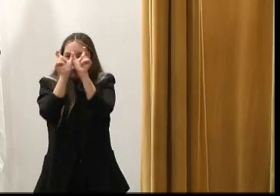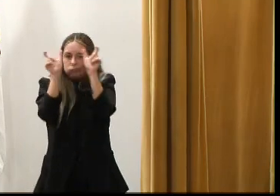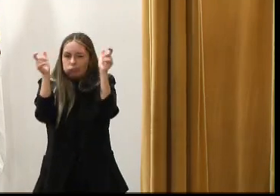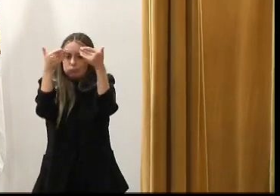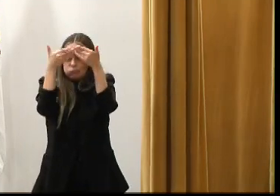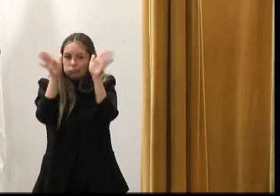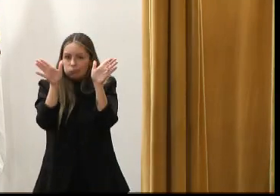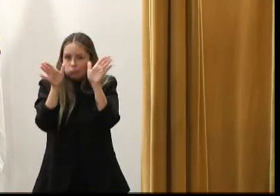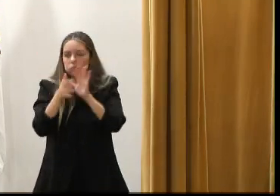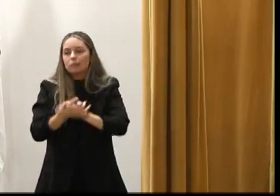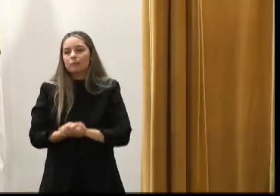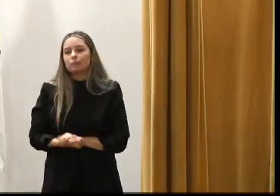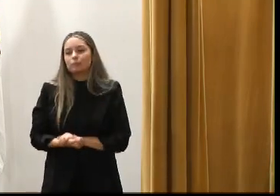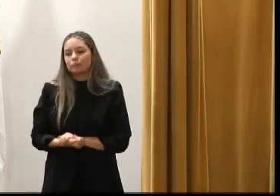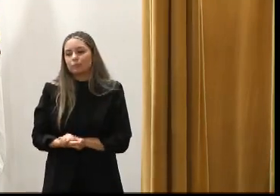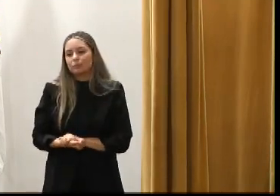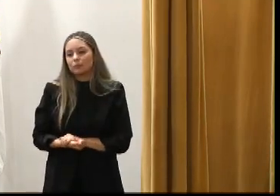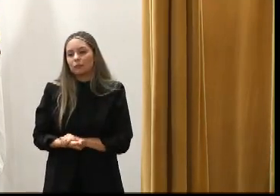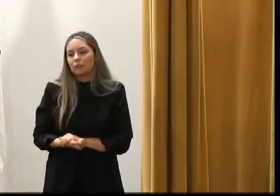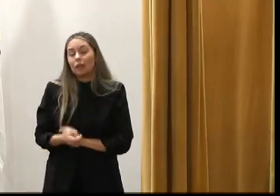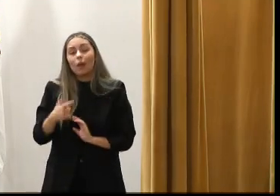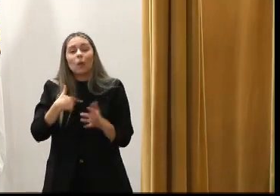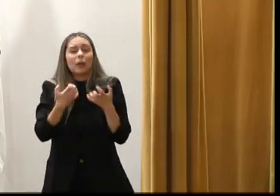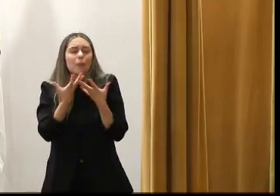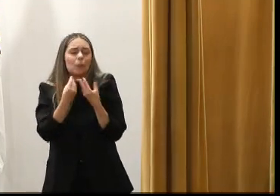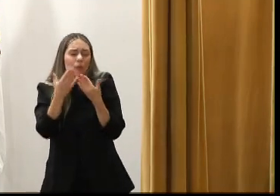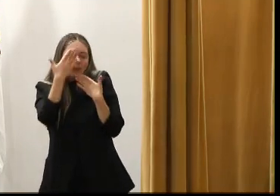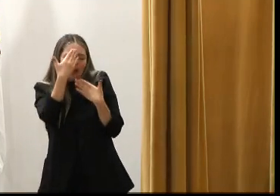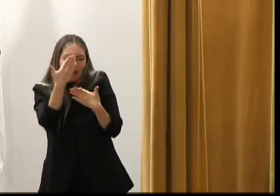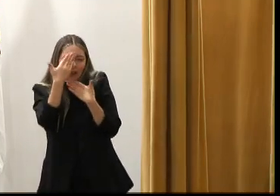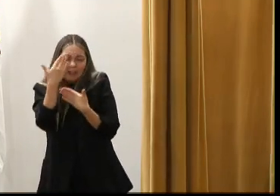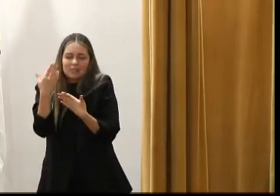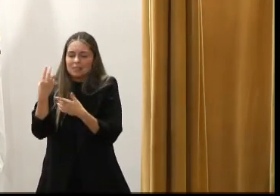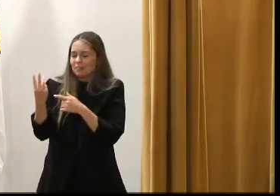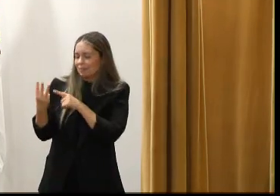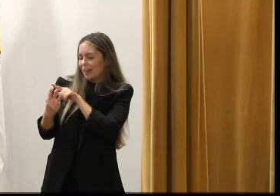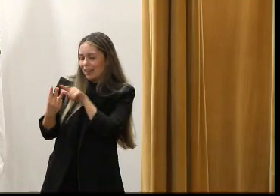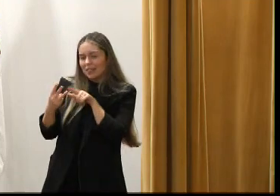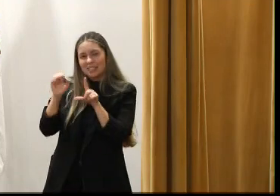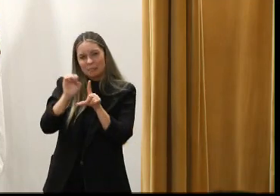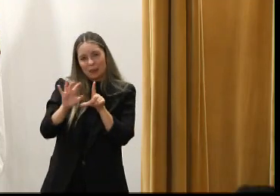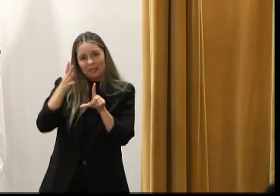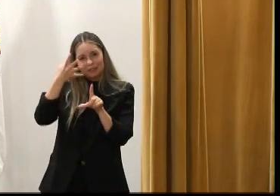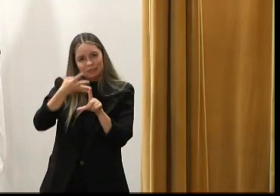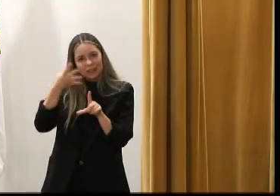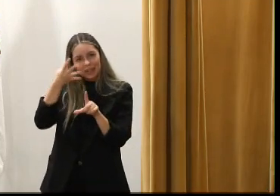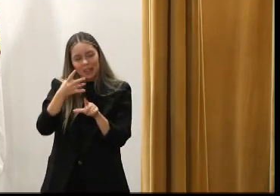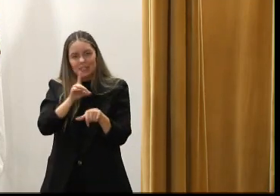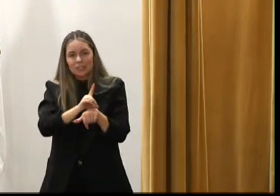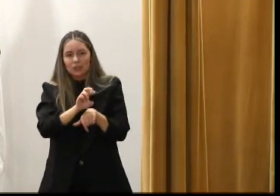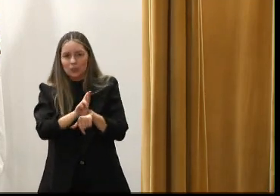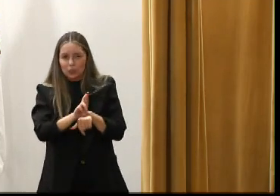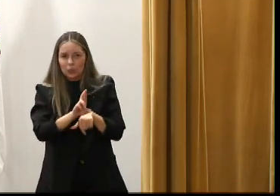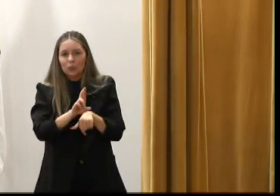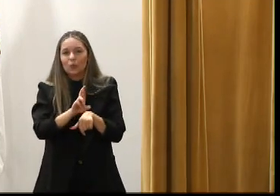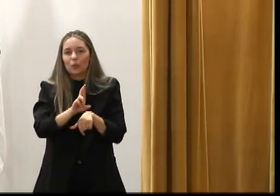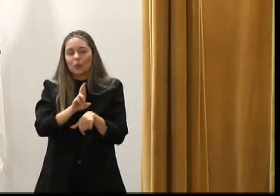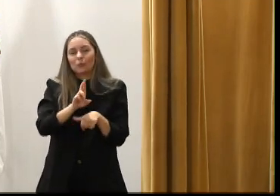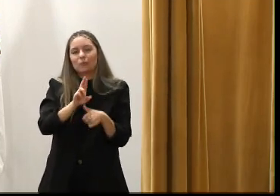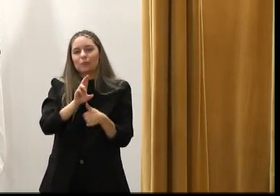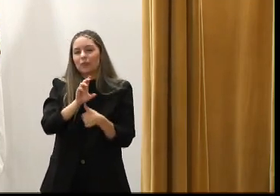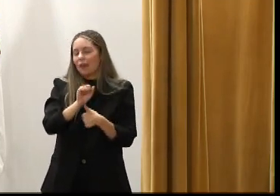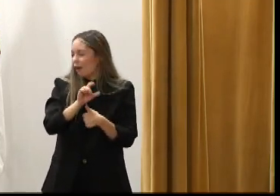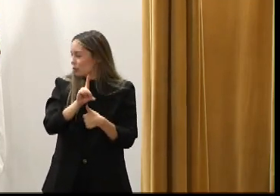mesmo, né? Então, eu queria muito agradecer aqui aos 3 painelistas, né? O Dr. Rualdo, Dr. Delton, Dr.